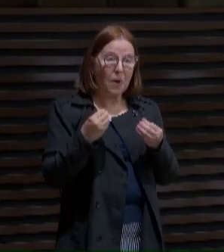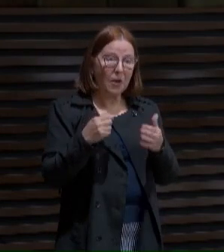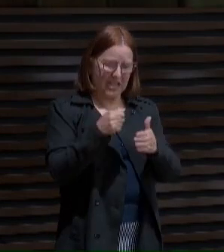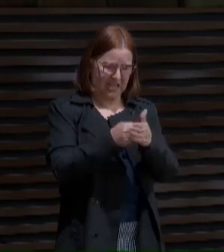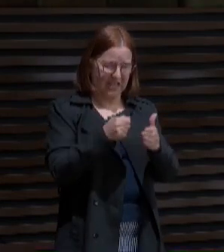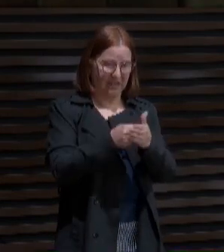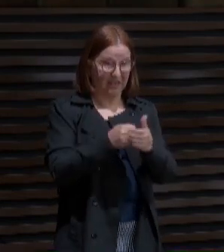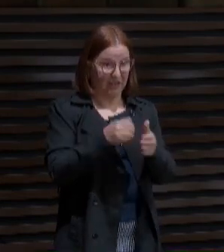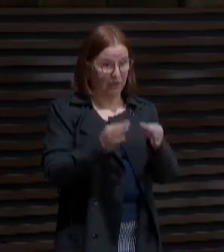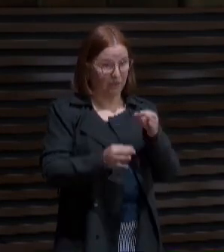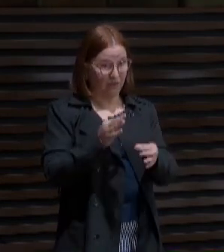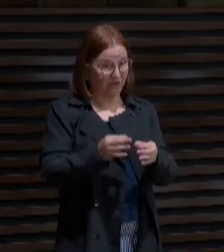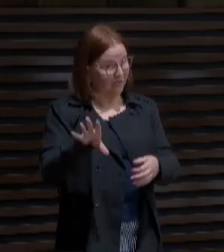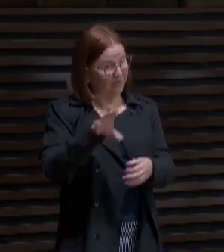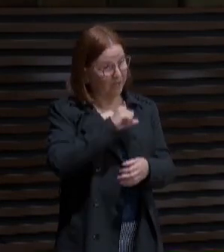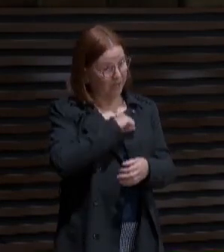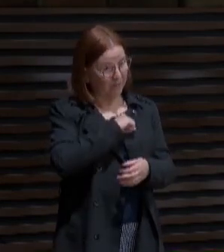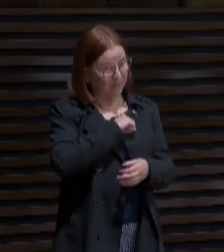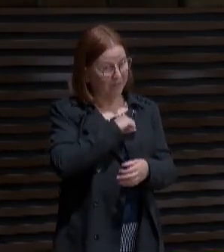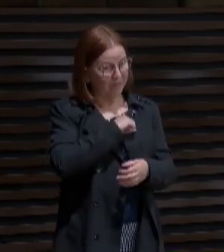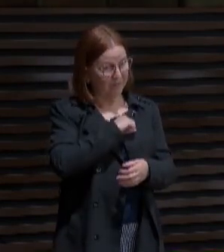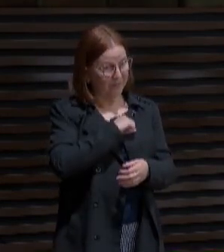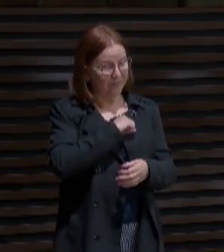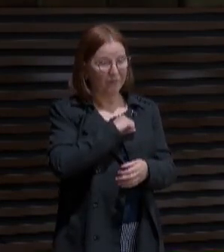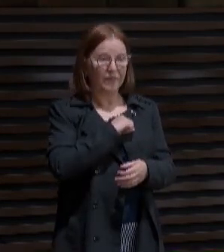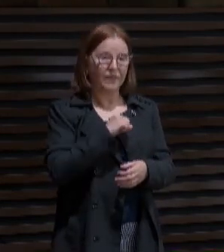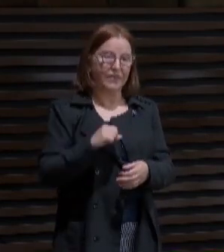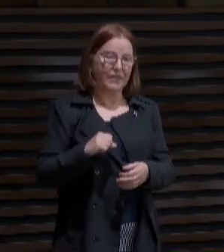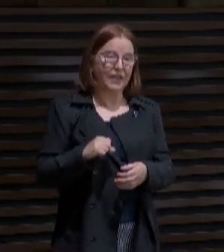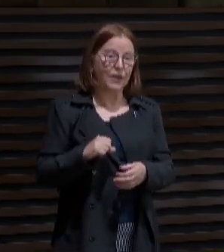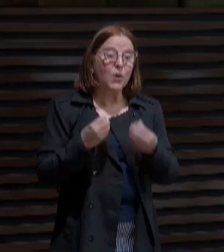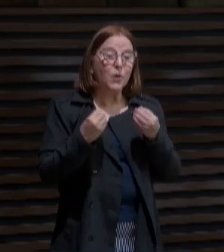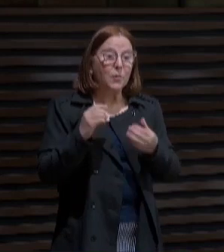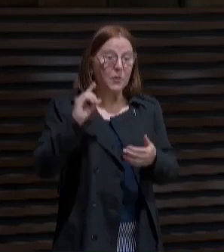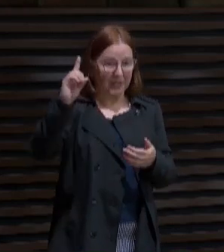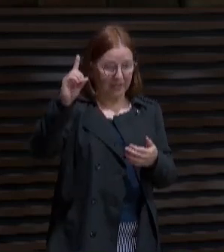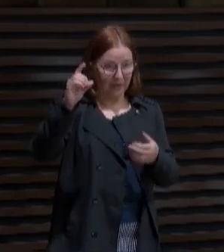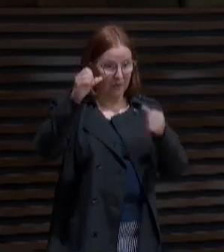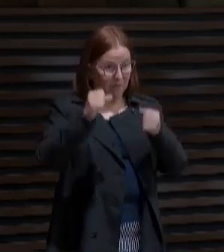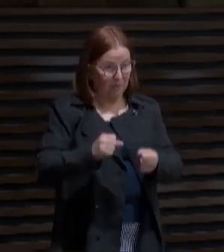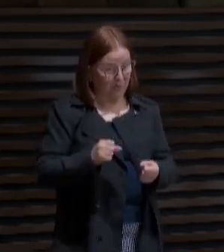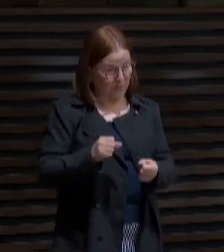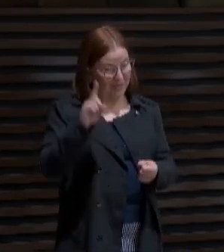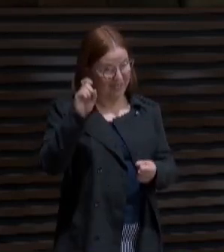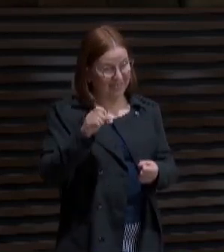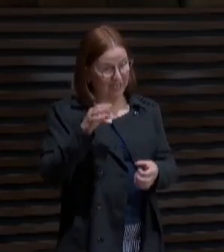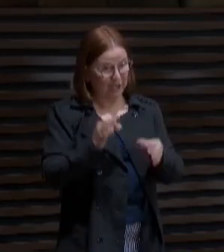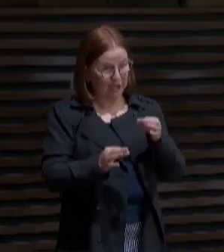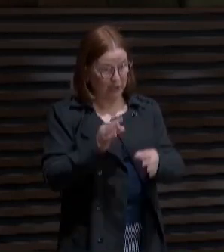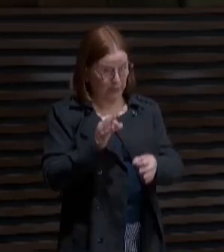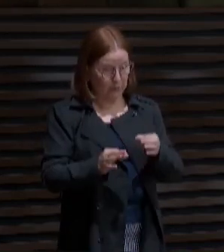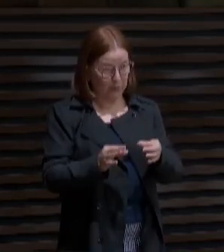da justiça e do amor podem ser atendidas? Como Deus pode ser justo, aplicando a